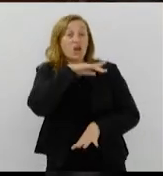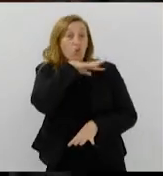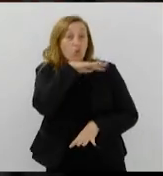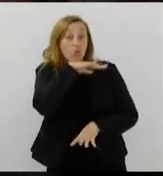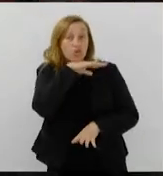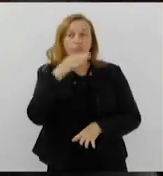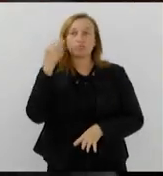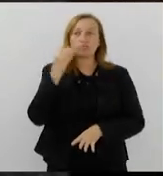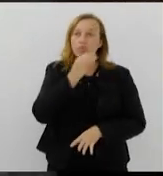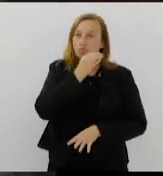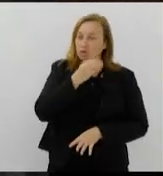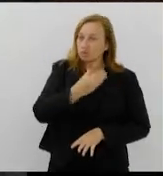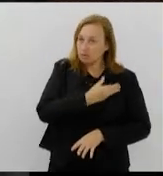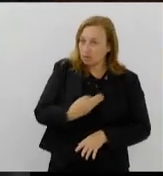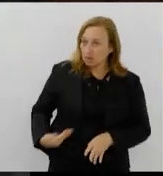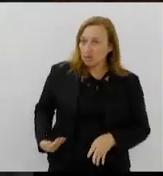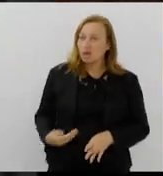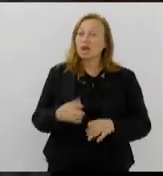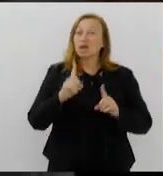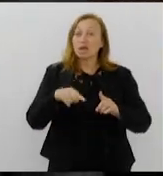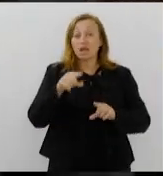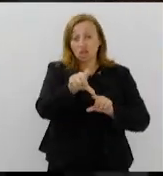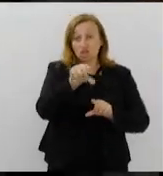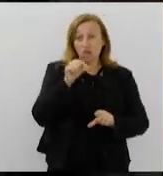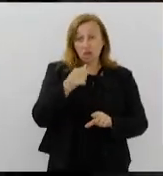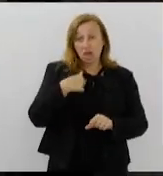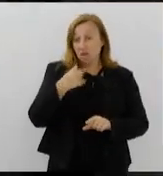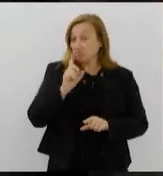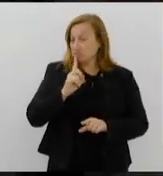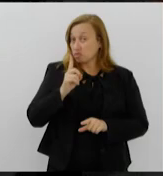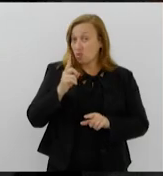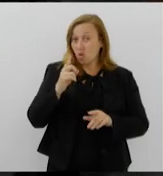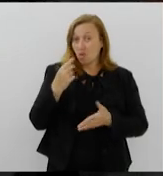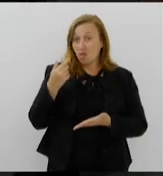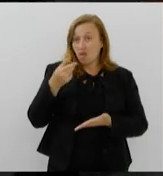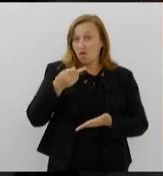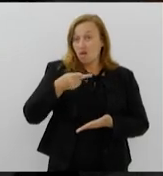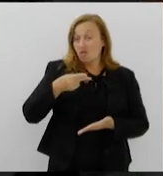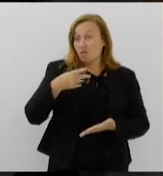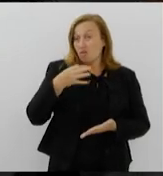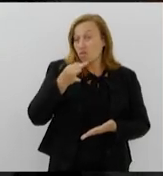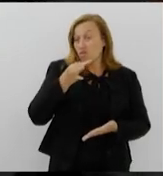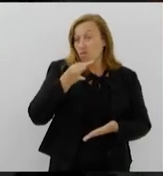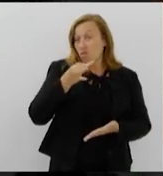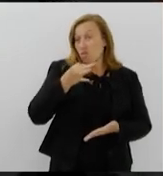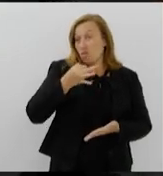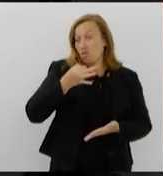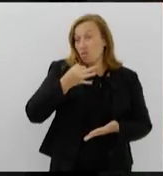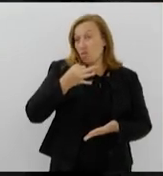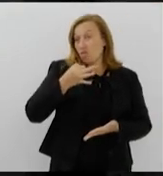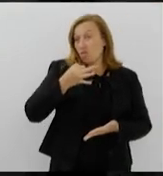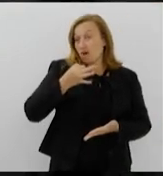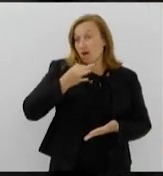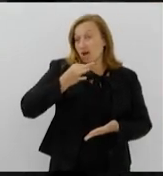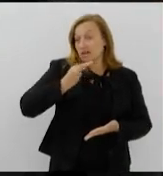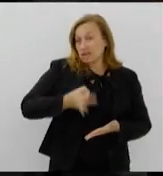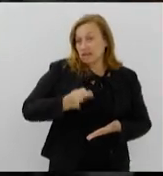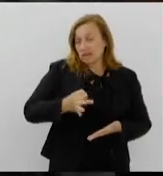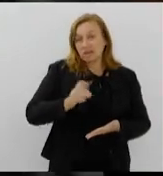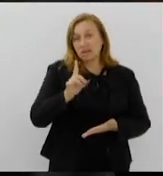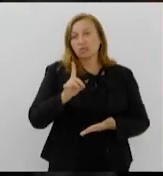escolha, estou dando notícia de jornal, não estou afirmando, porque eu não creio. Se ele quiser escolher, puder escolher o